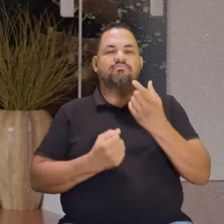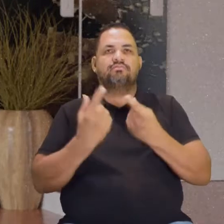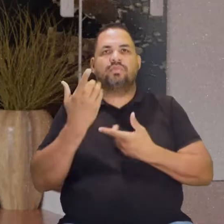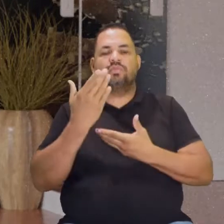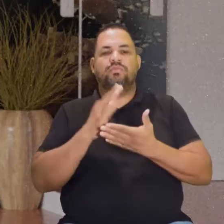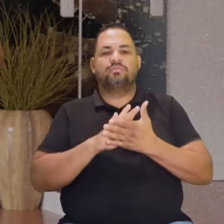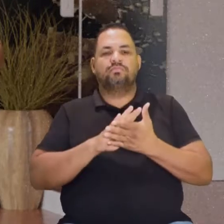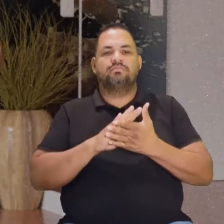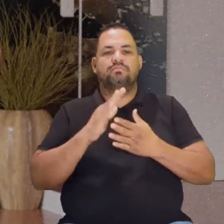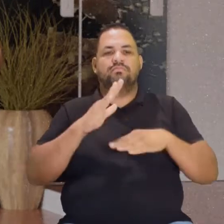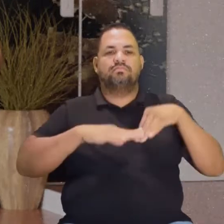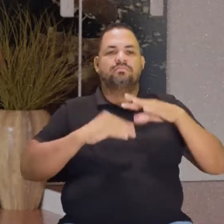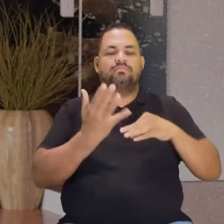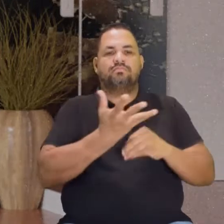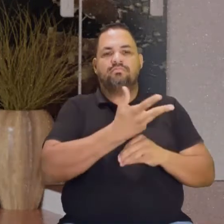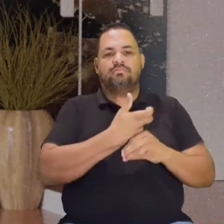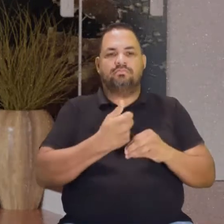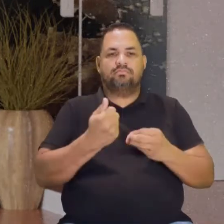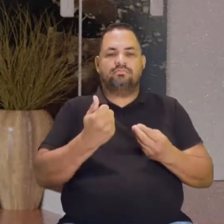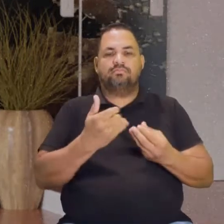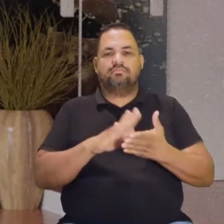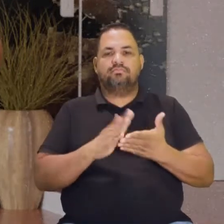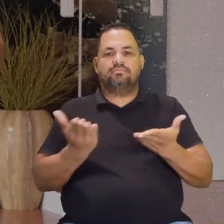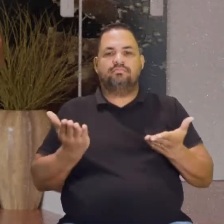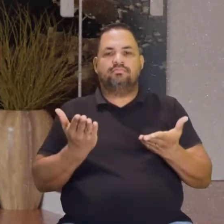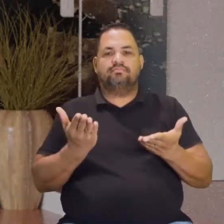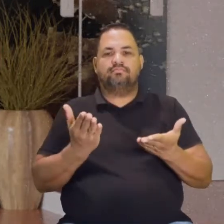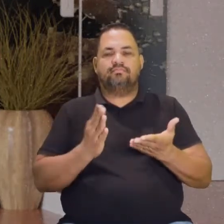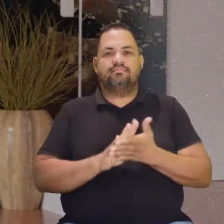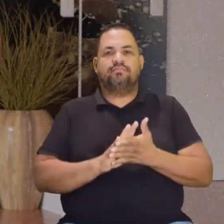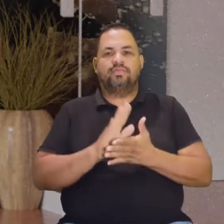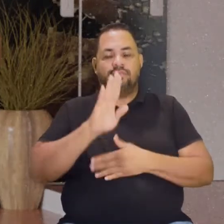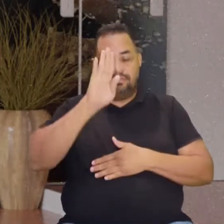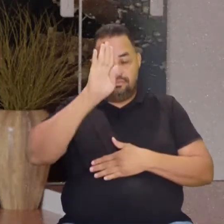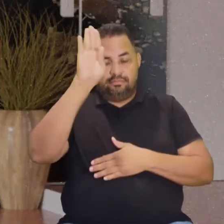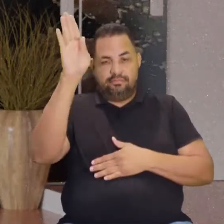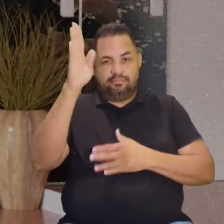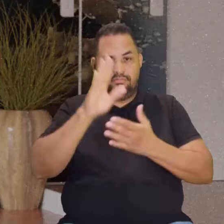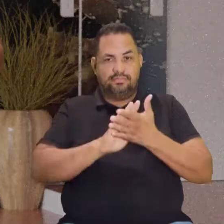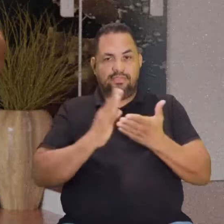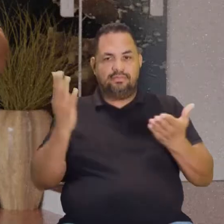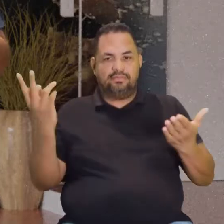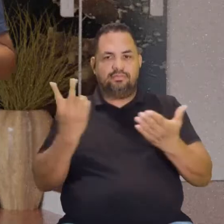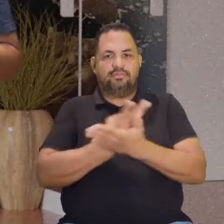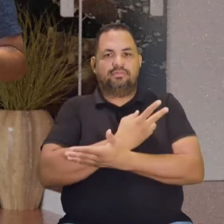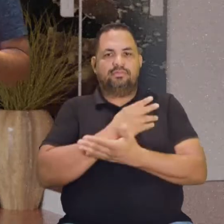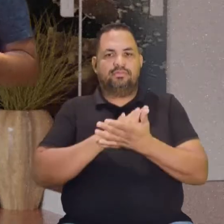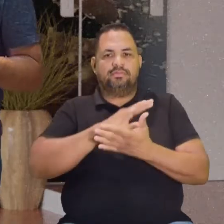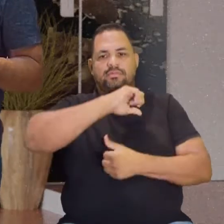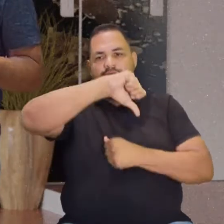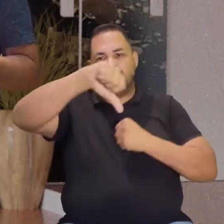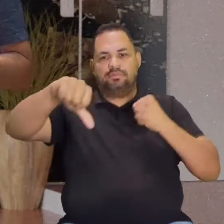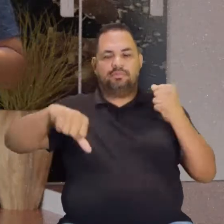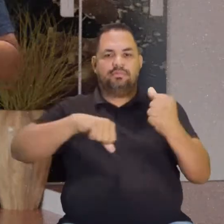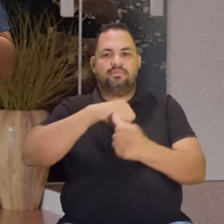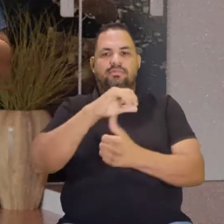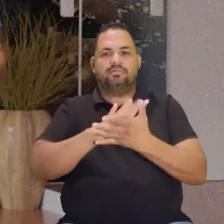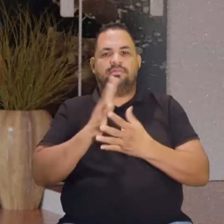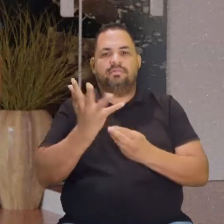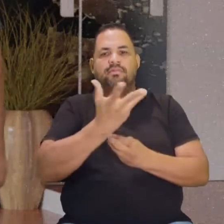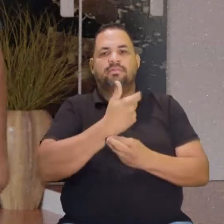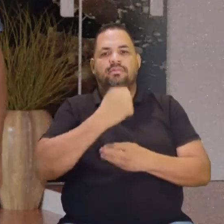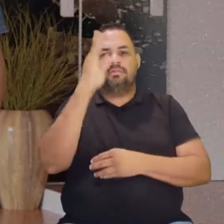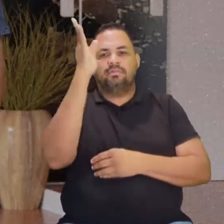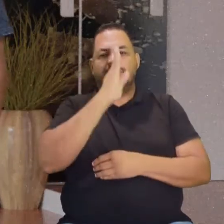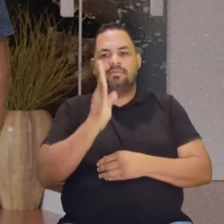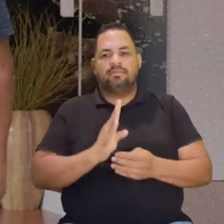foram determinantes, né, para que acontecesse esse grande momento, essa grande virada na arte